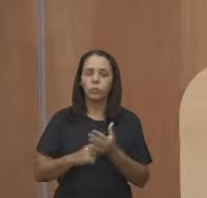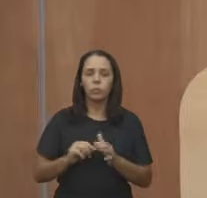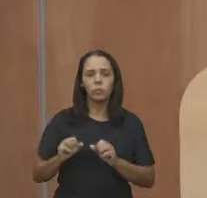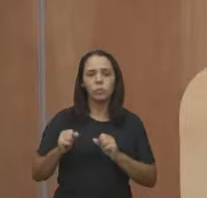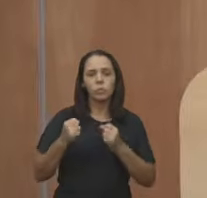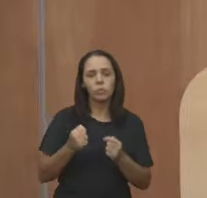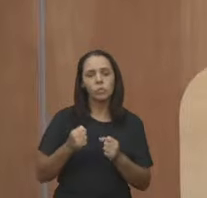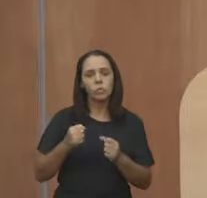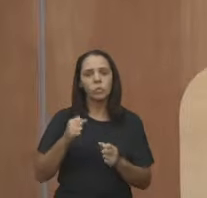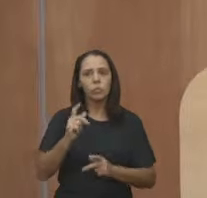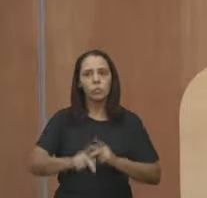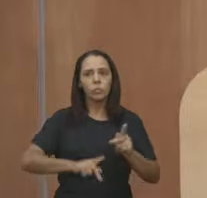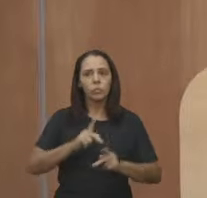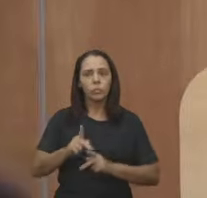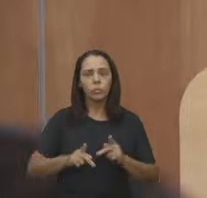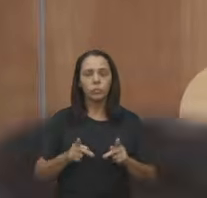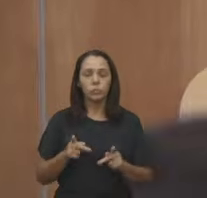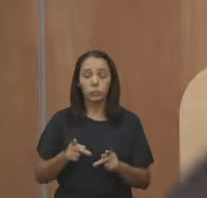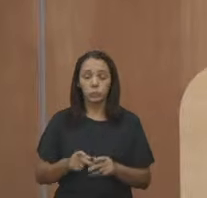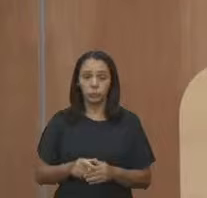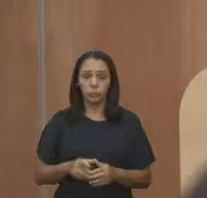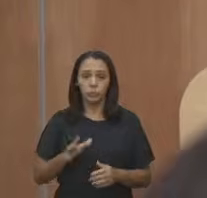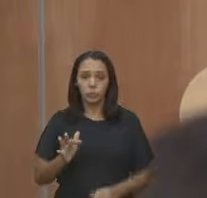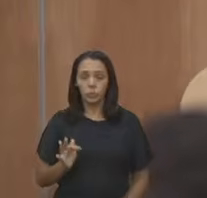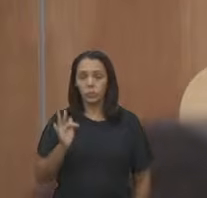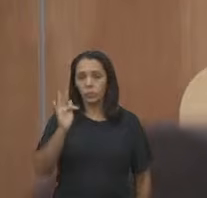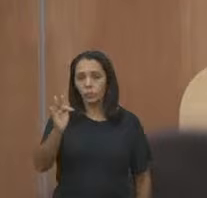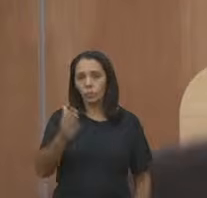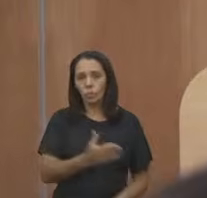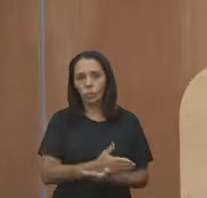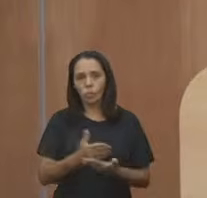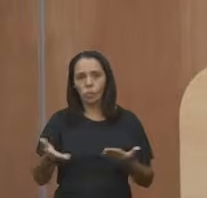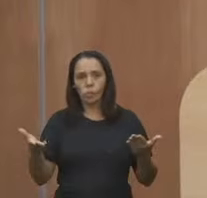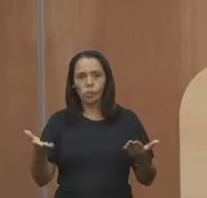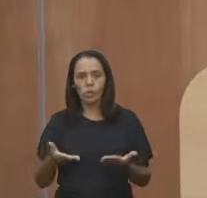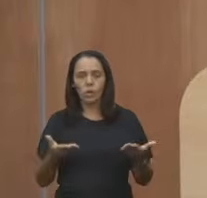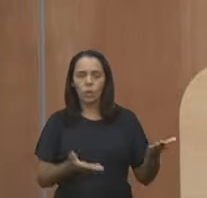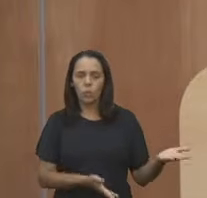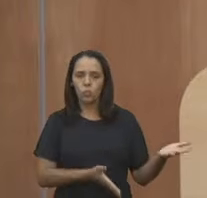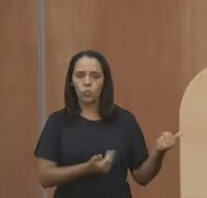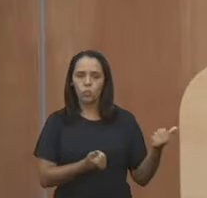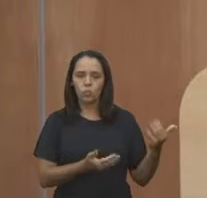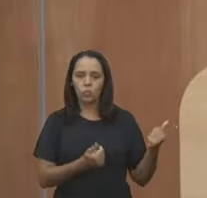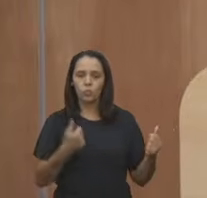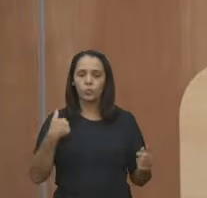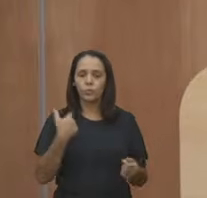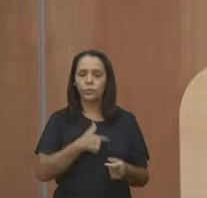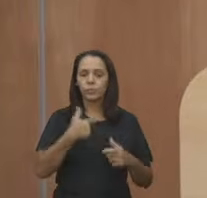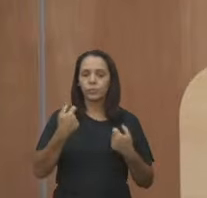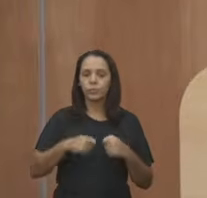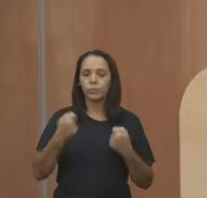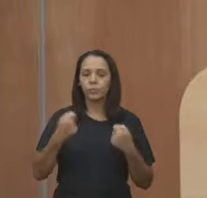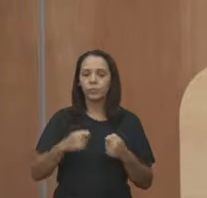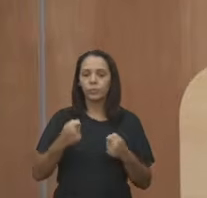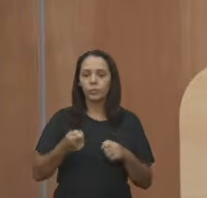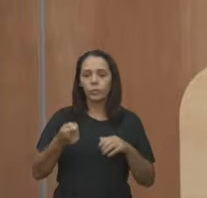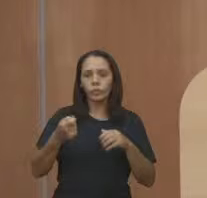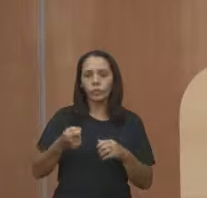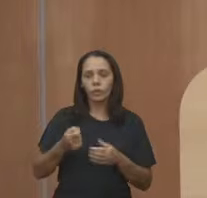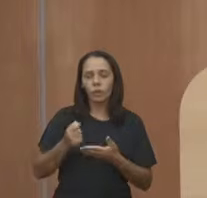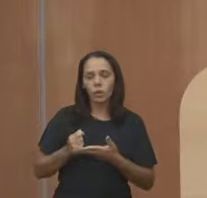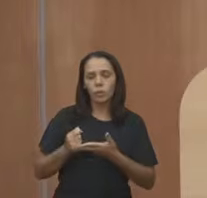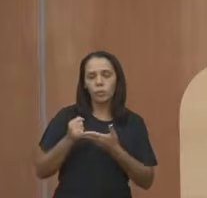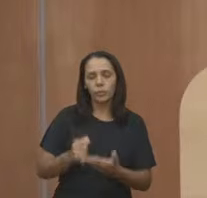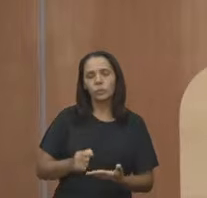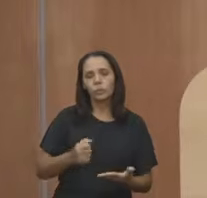futuro. Eu sempre costumo dizer que o futuro começa hoje e se chama juventude. A gente precisa investir nos mais jovens,